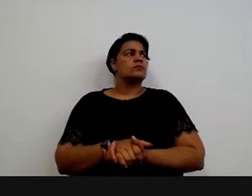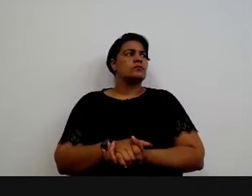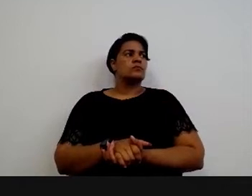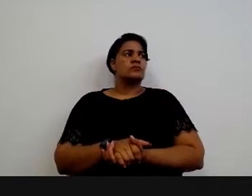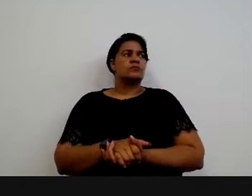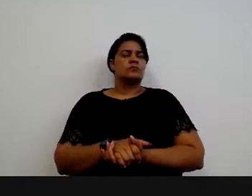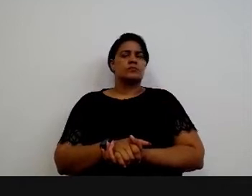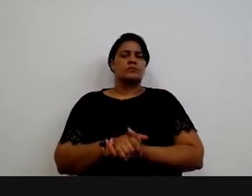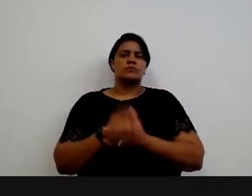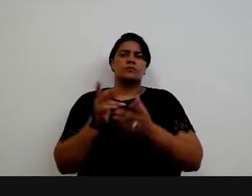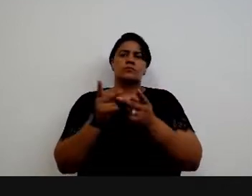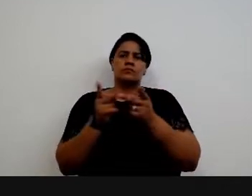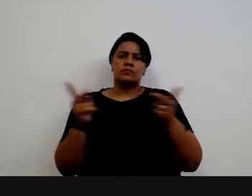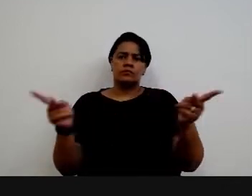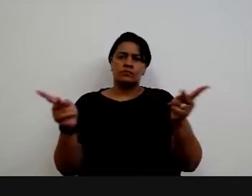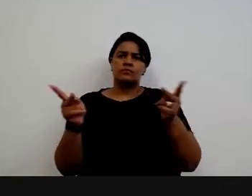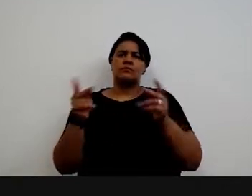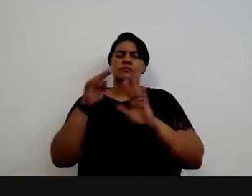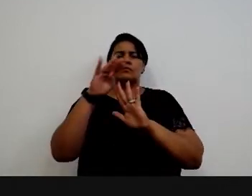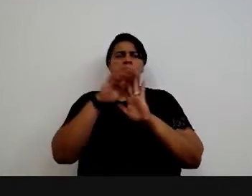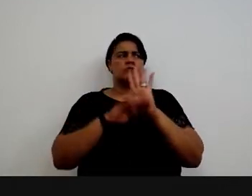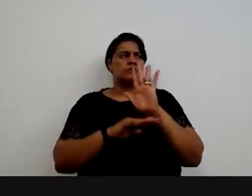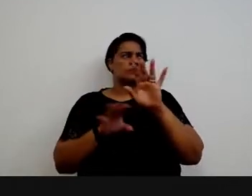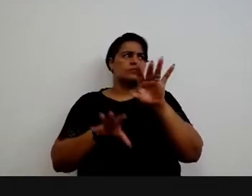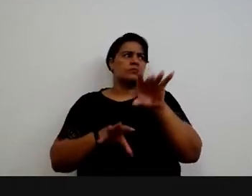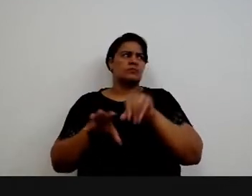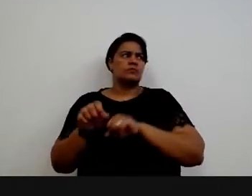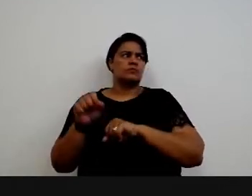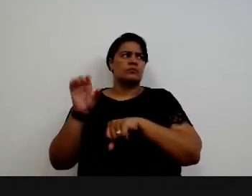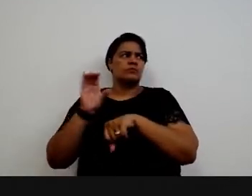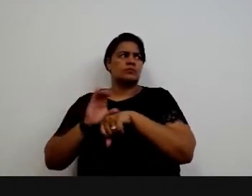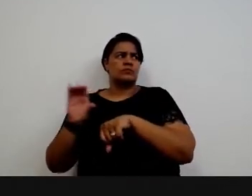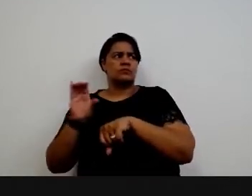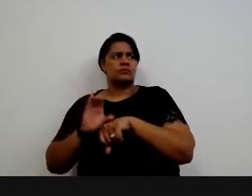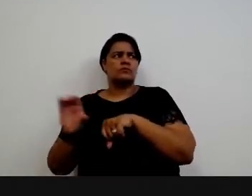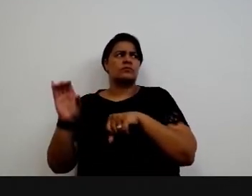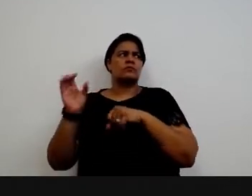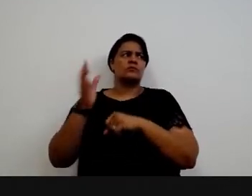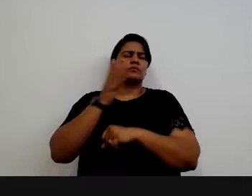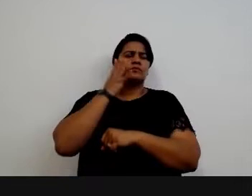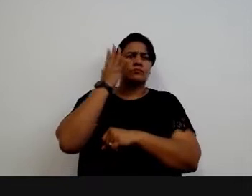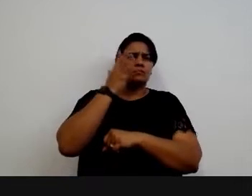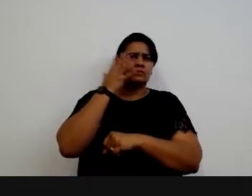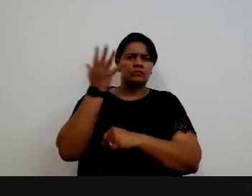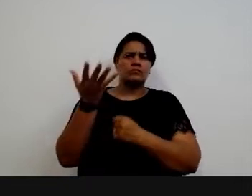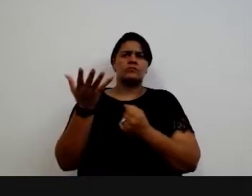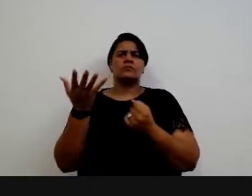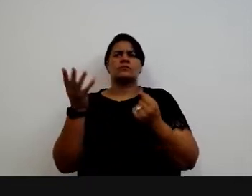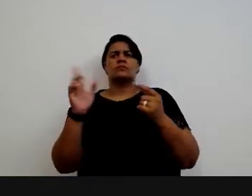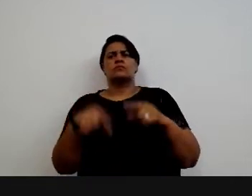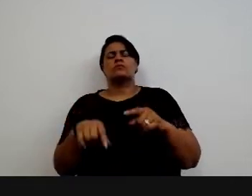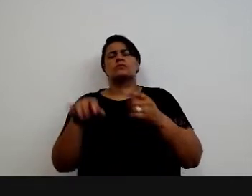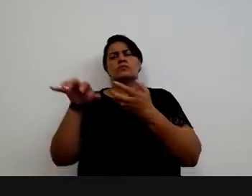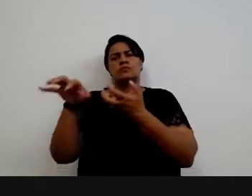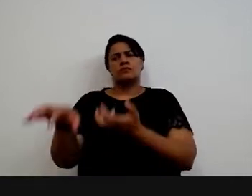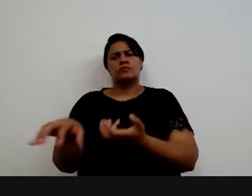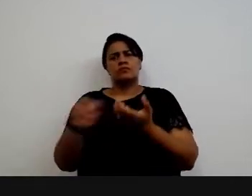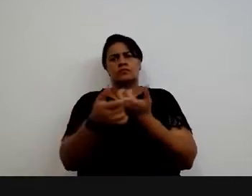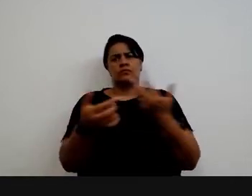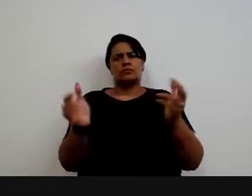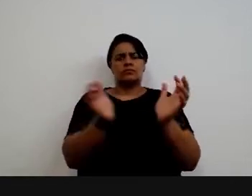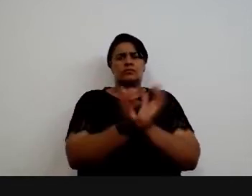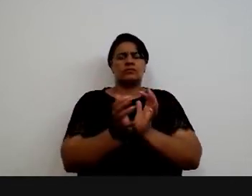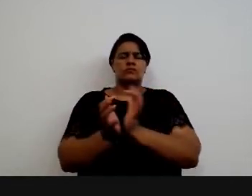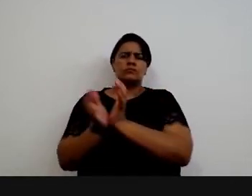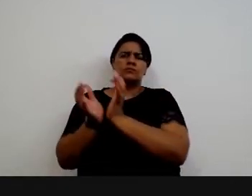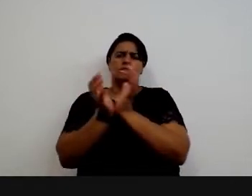visitas orientadas, programas de formação, cursos, palestras, e os parlamentos, as câmaras mirins e os parlamentos jovens, né,